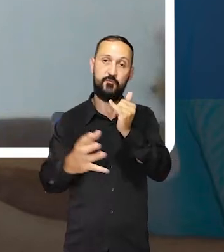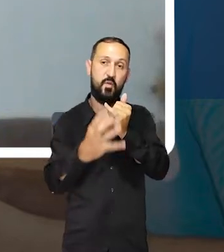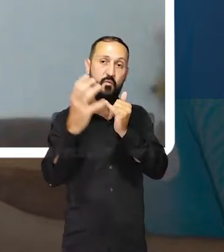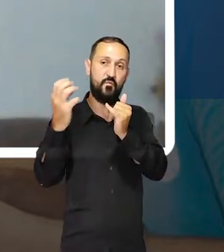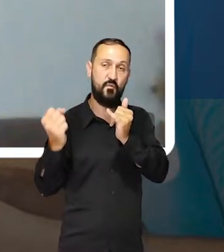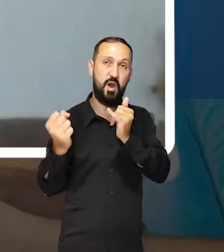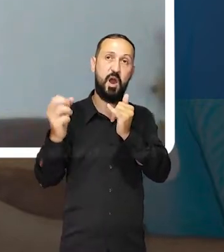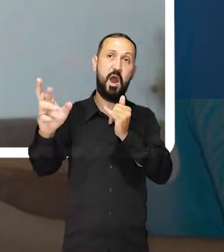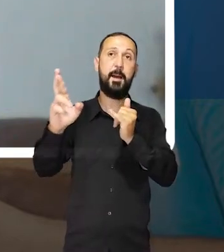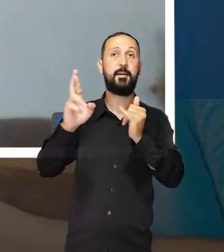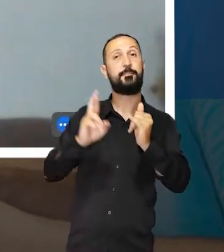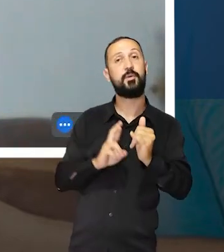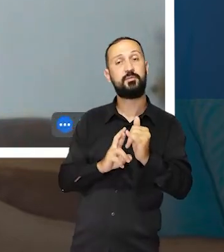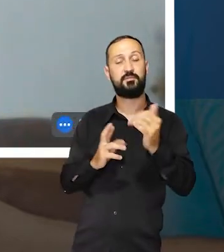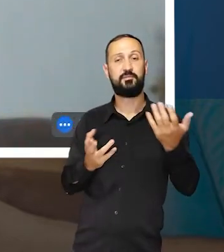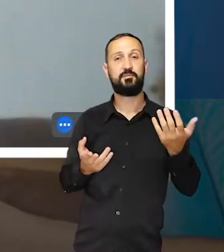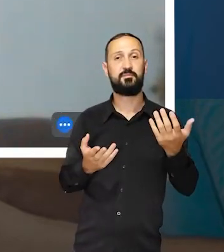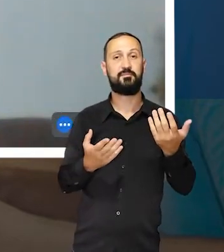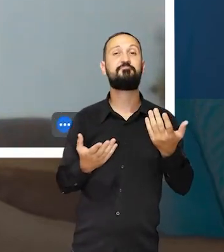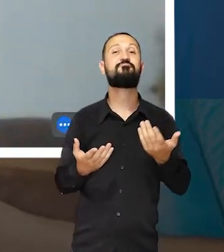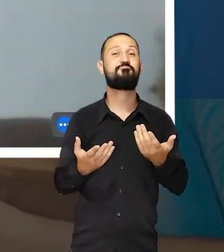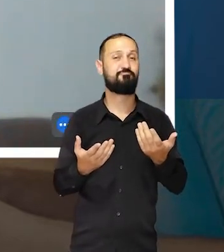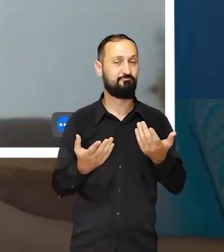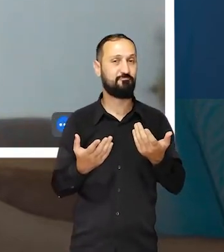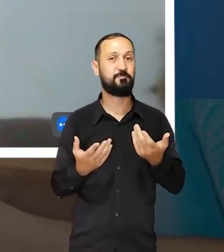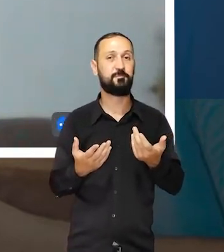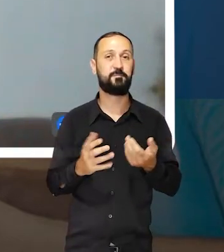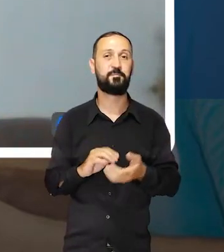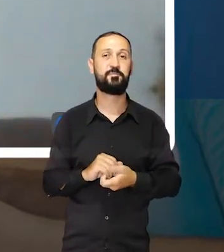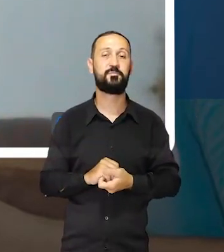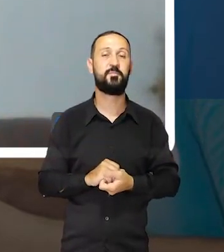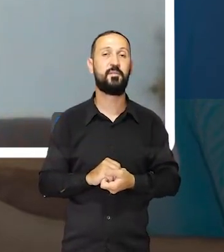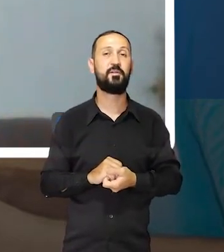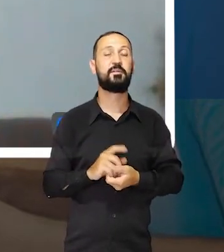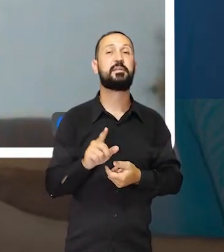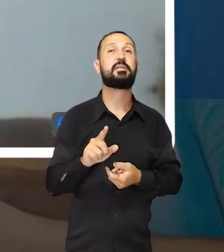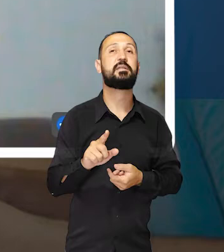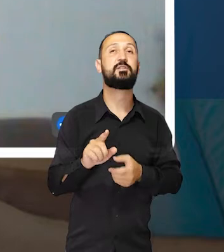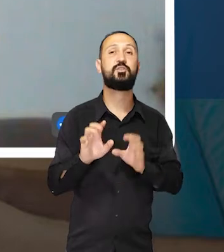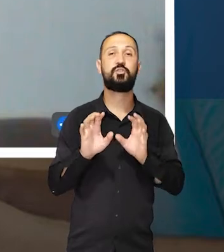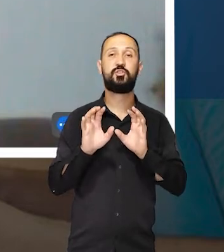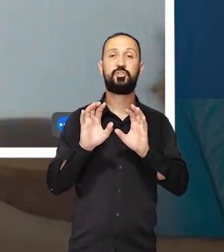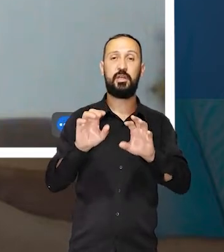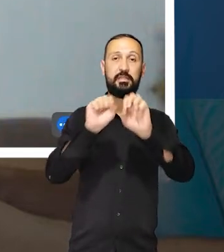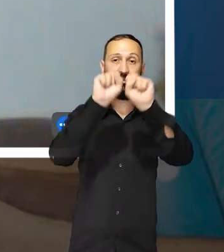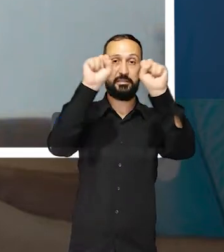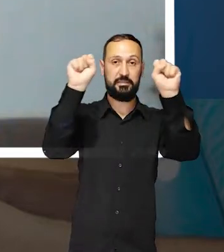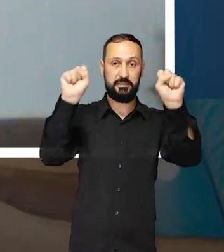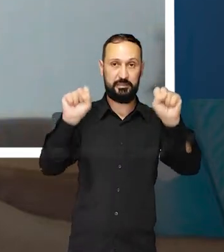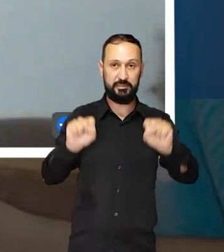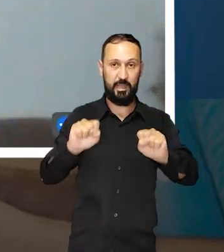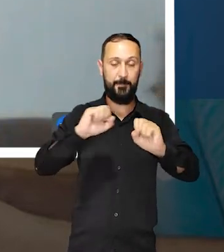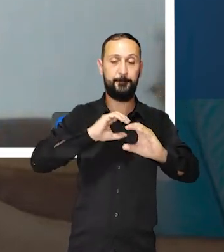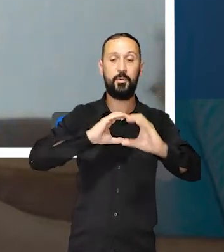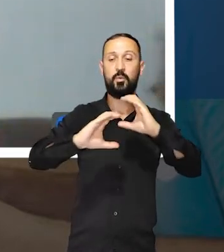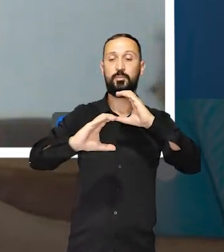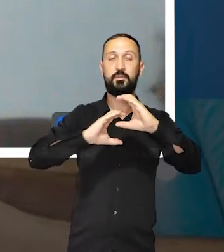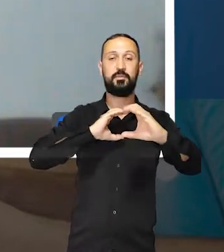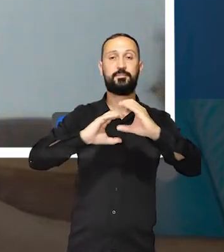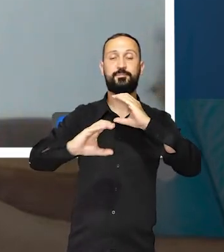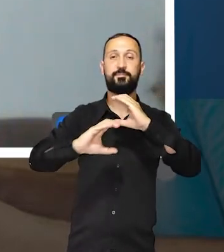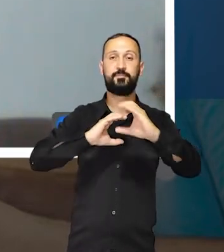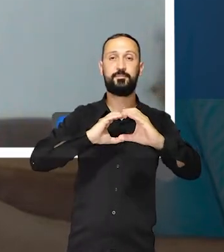o receptor, o feedback. Para completar toda esse esquema, esse sistema